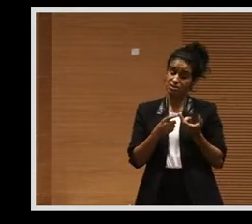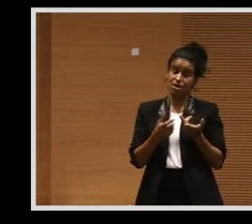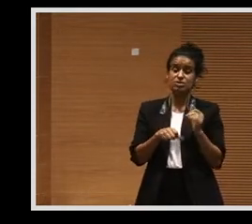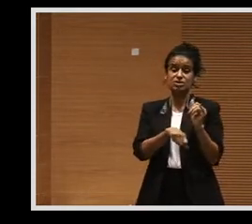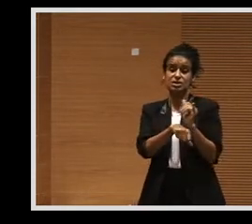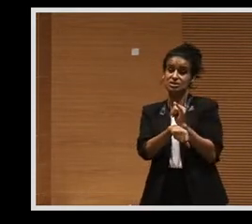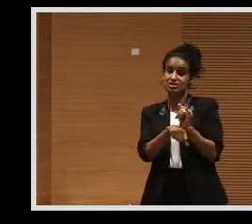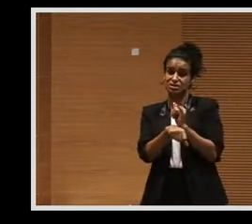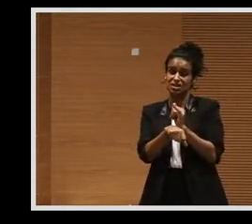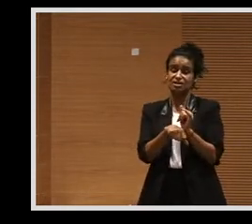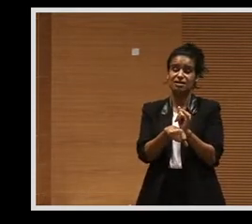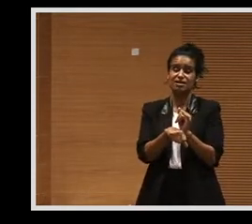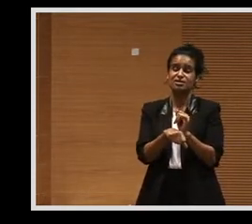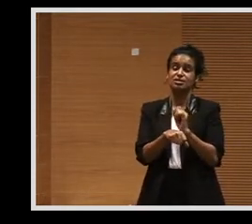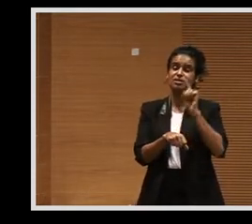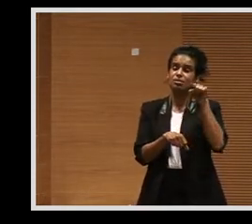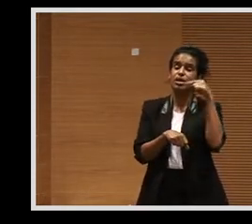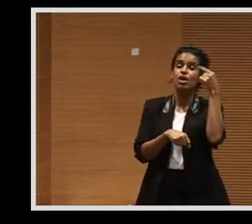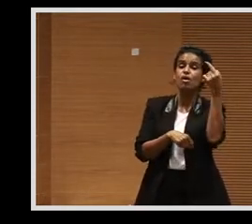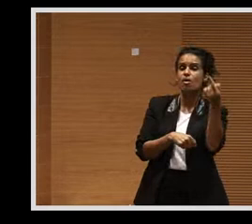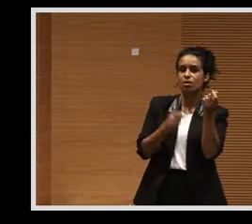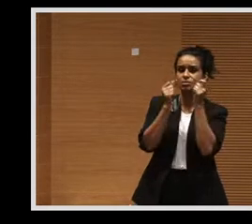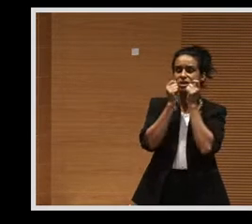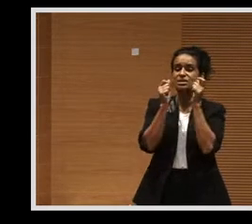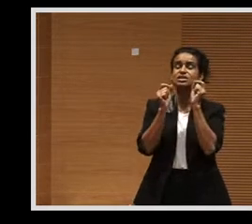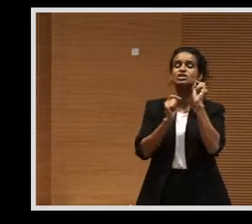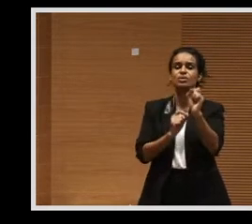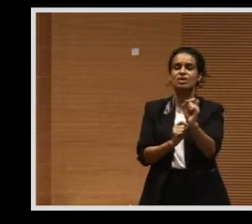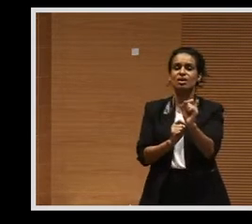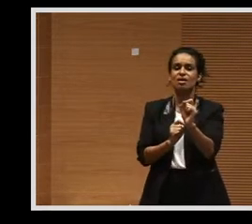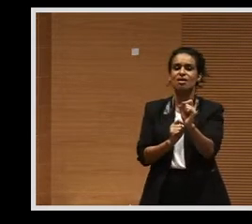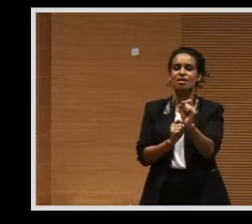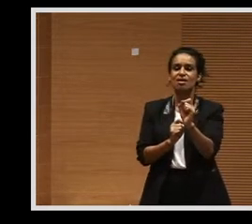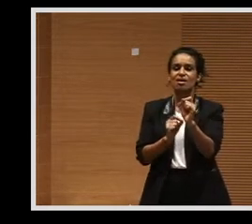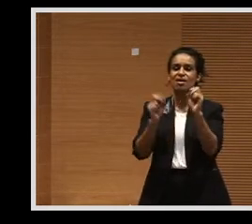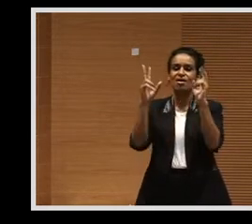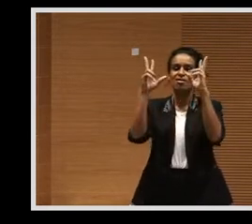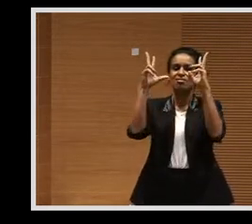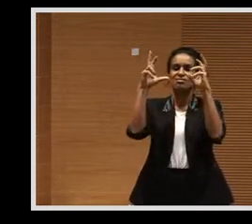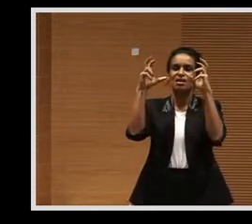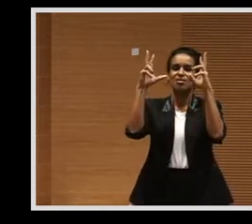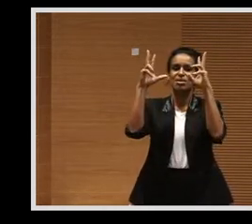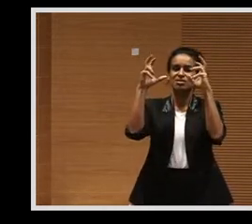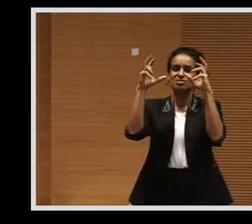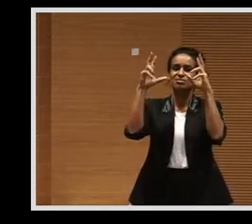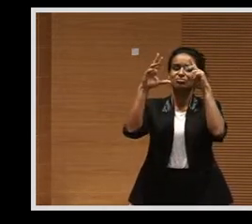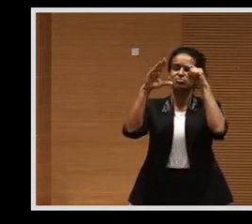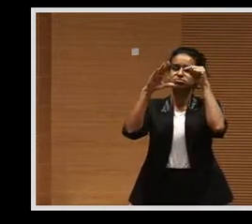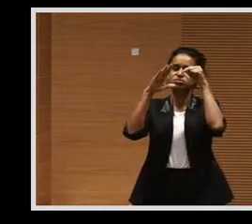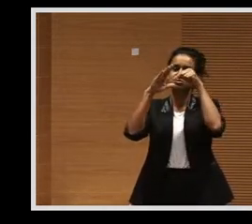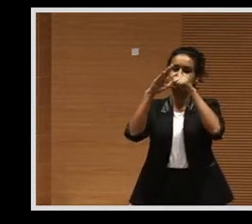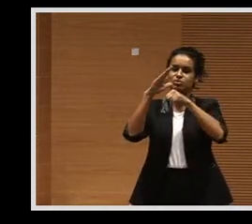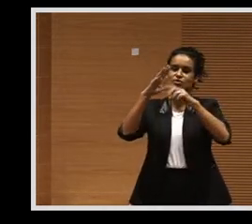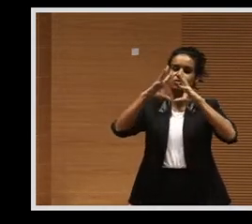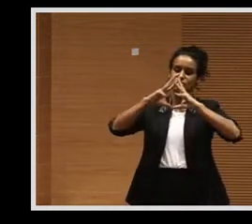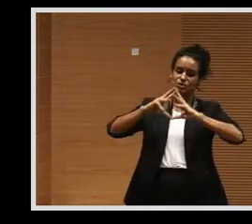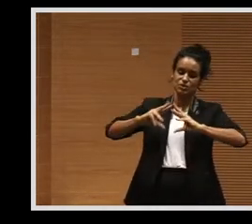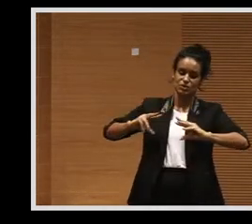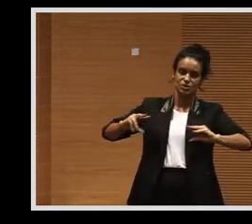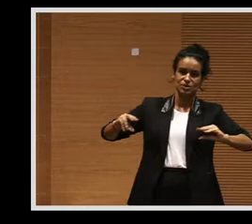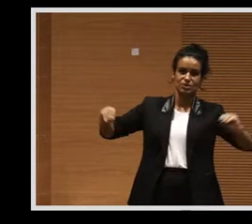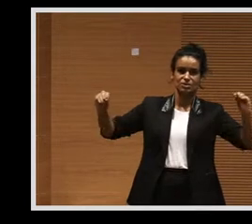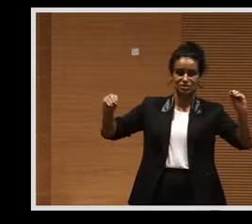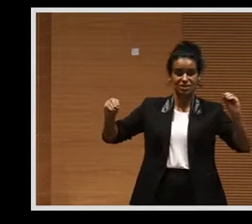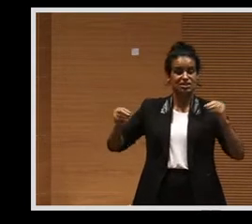é esvaziar o assunto, gente. Né? Como é difícil esvaziar